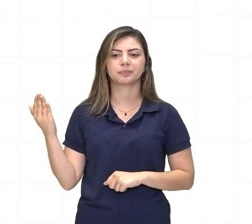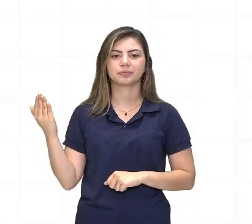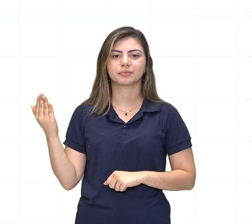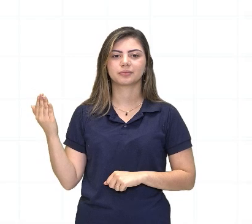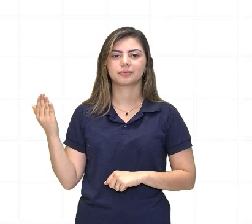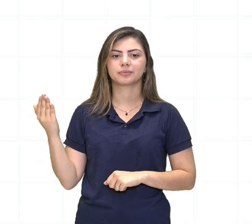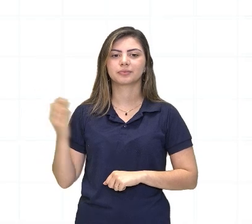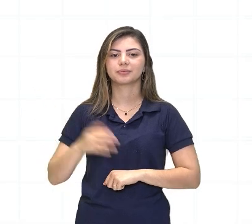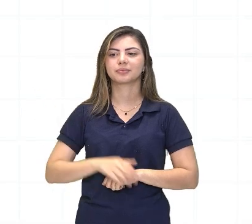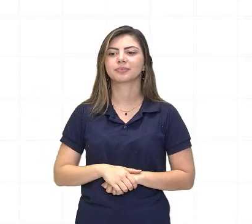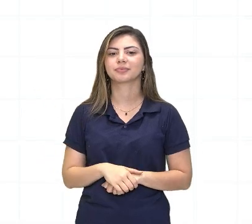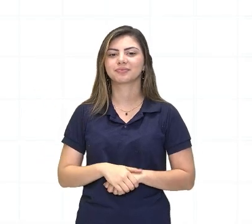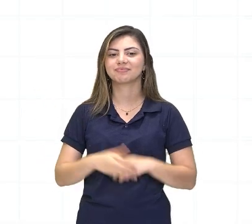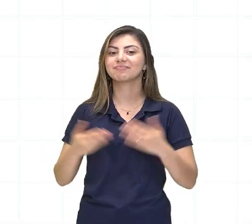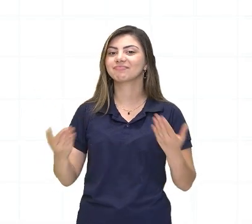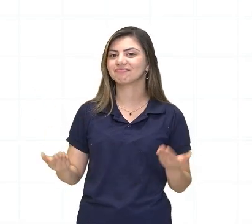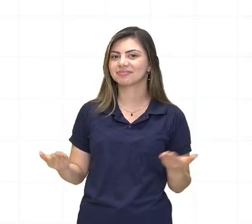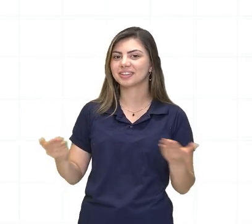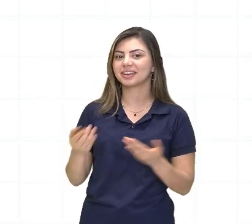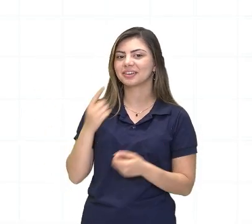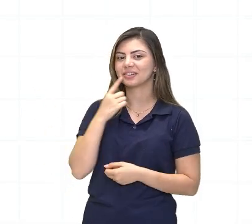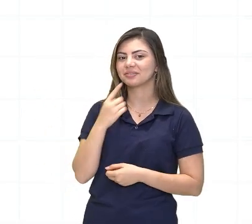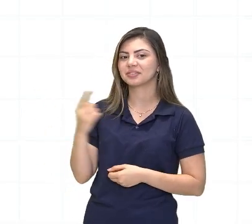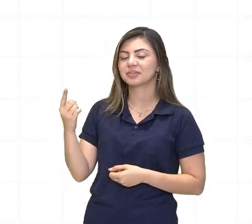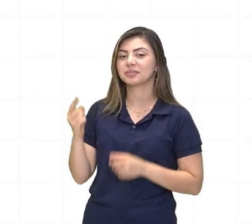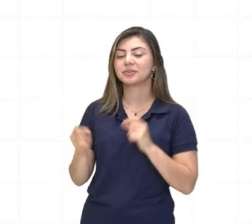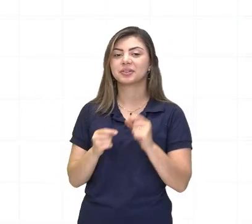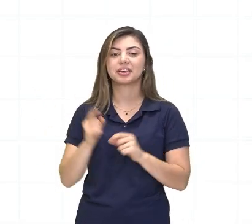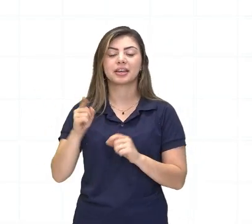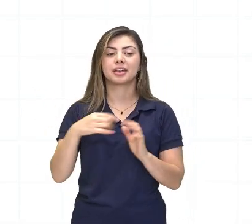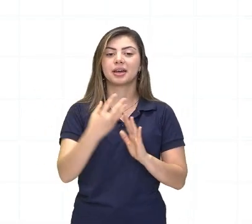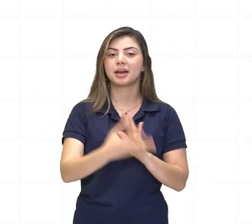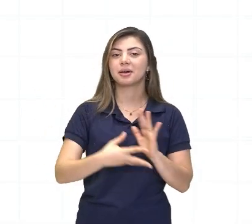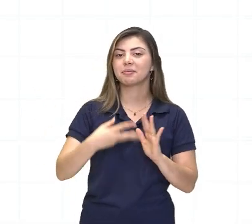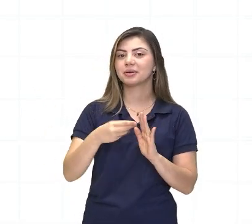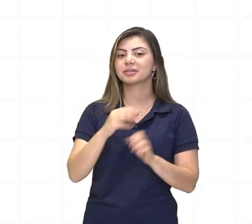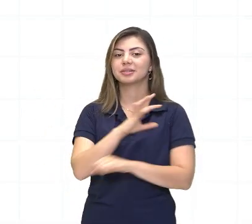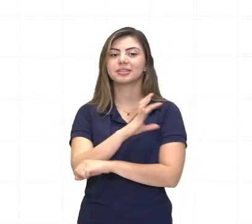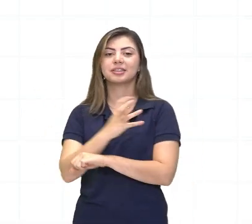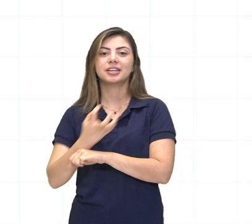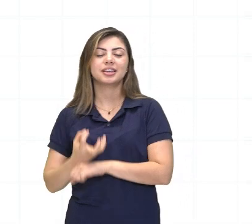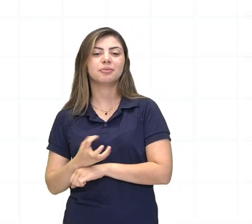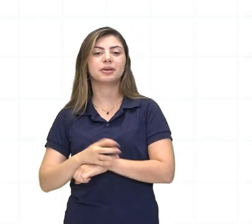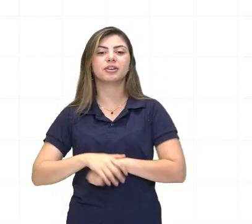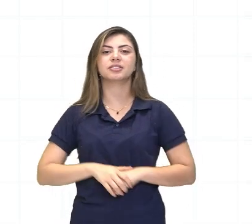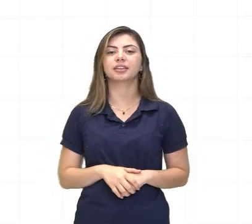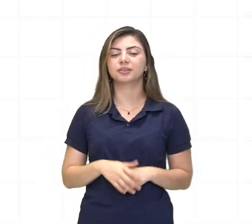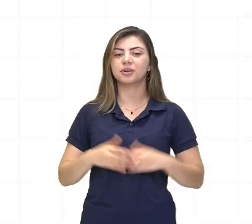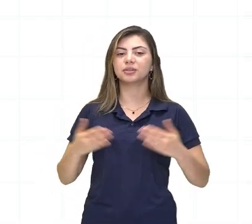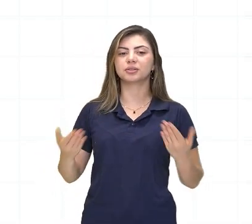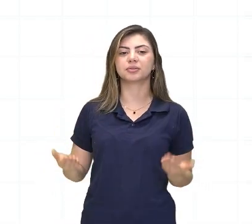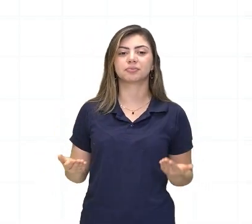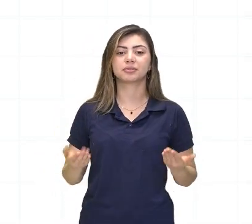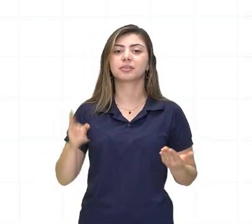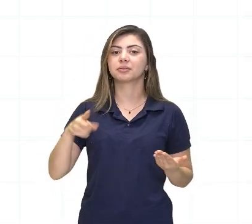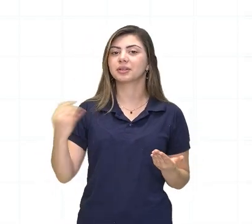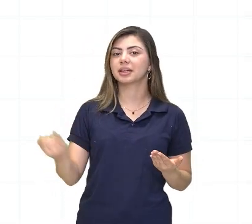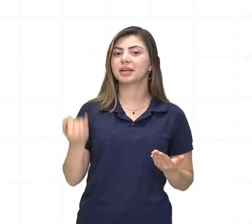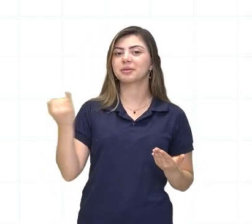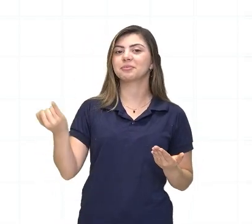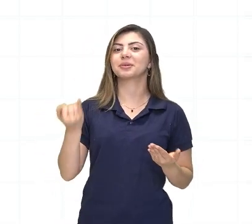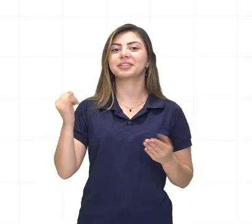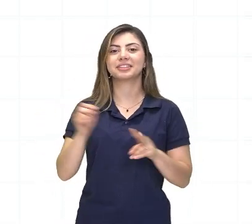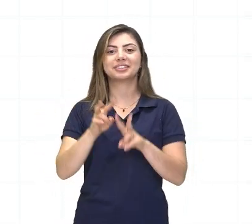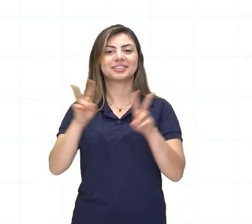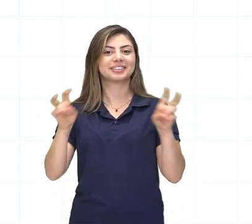meu título, né? No encontro entre a Amazônia e o Cerrado. Então, nesse no encontro, é importante a gente saber que se trata de uma fronteira, né?